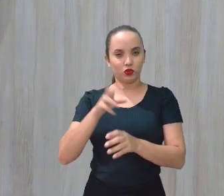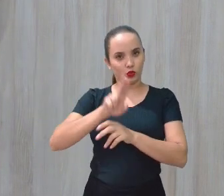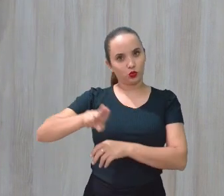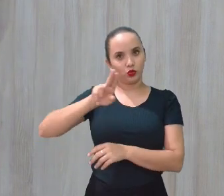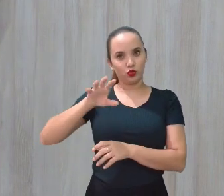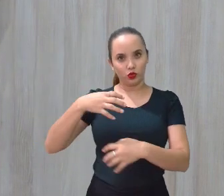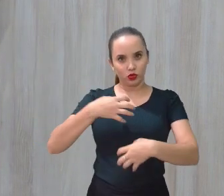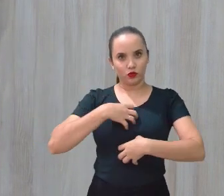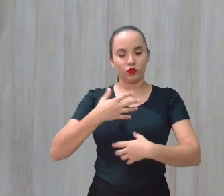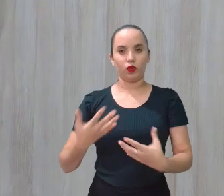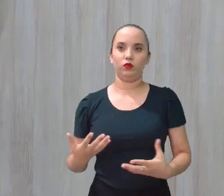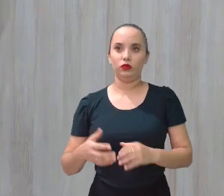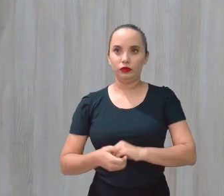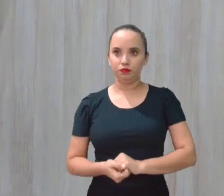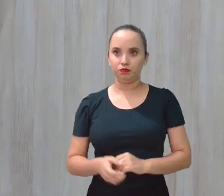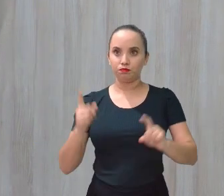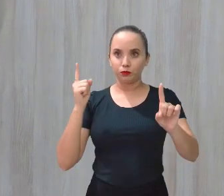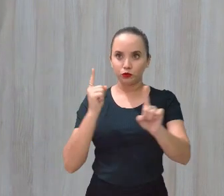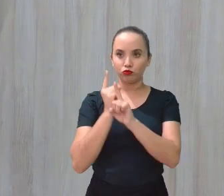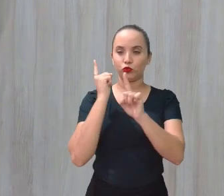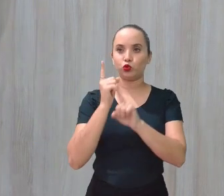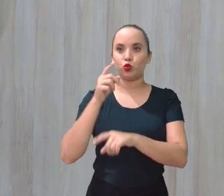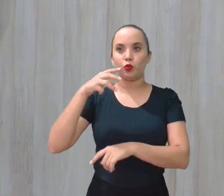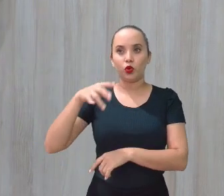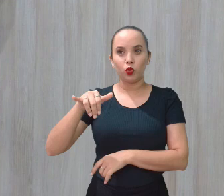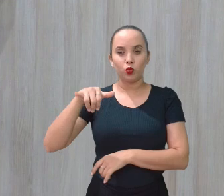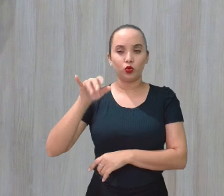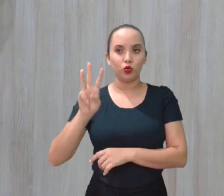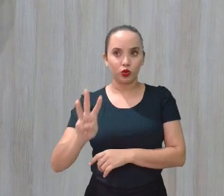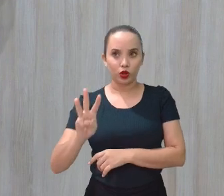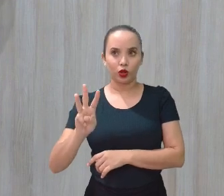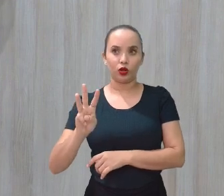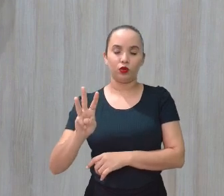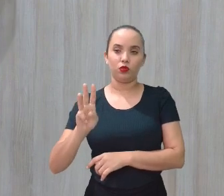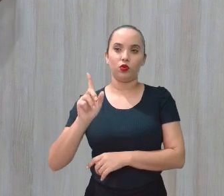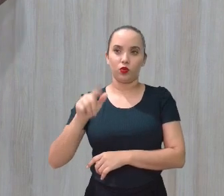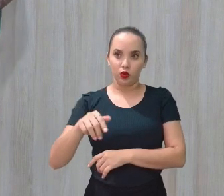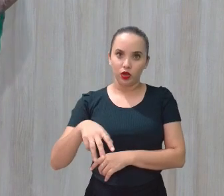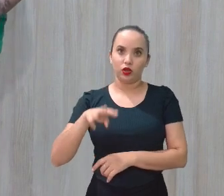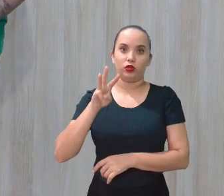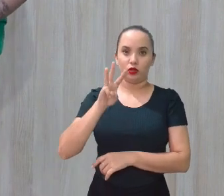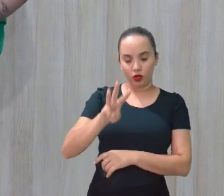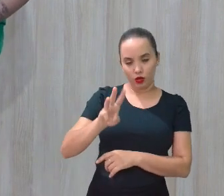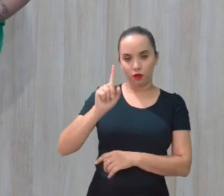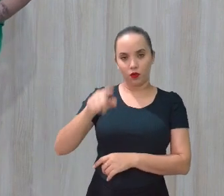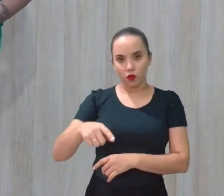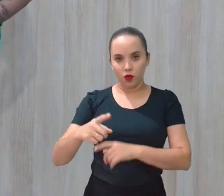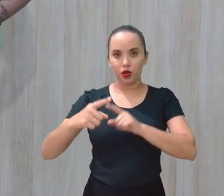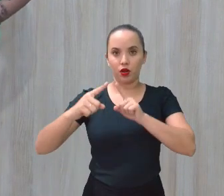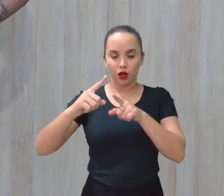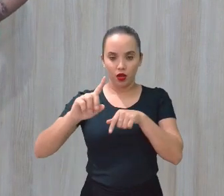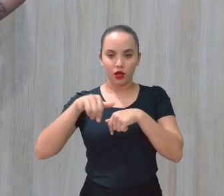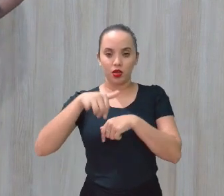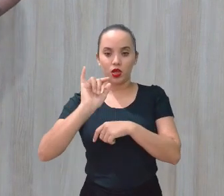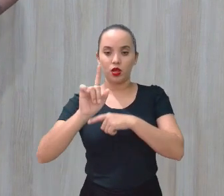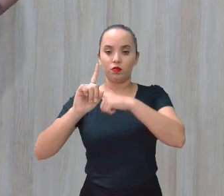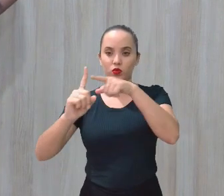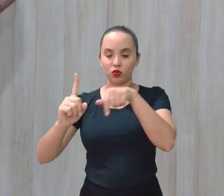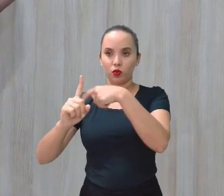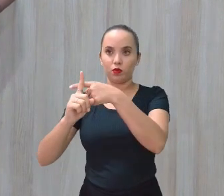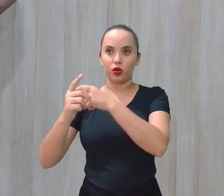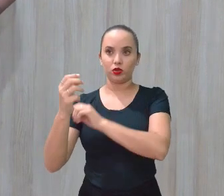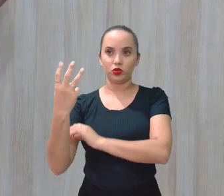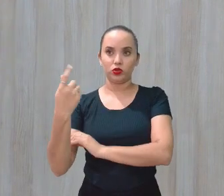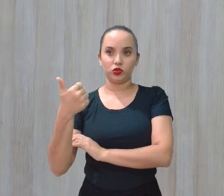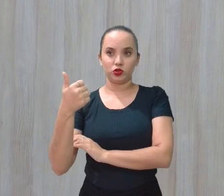seja, desde o início do problema, né? Ou seja, w era igual a y mais 15. Nesse caso aqui, a gente já descobriu a